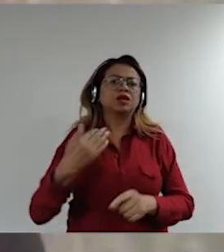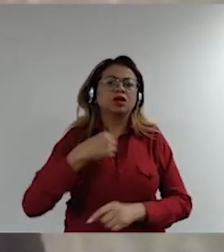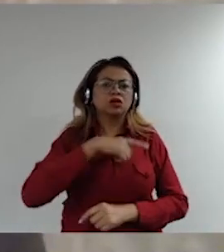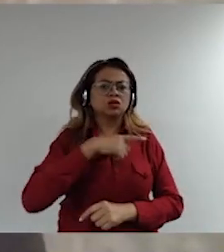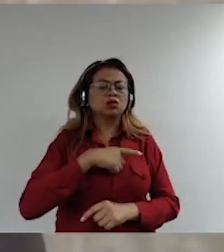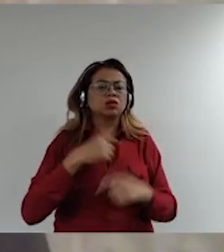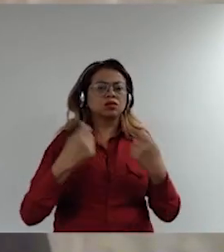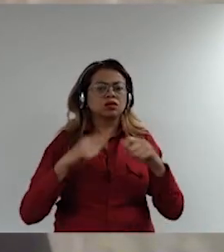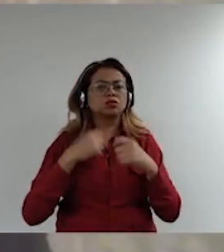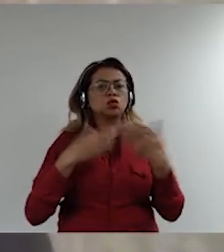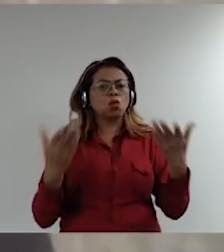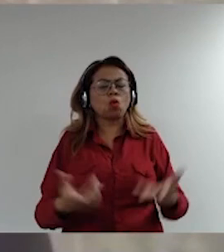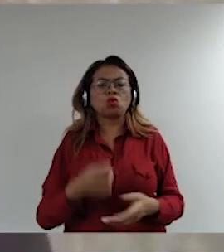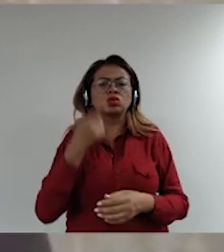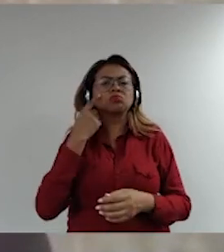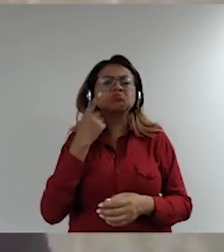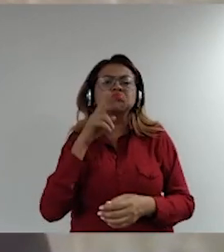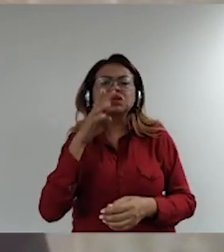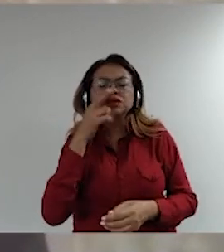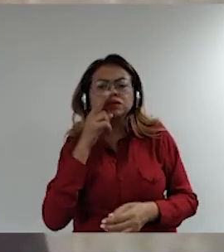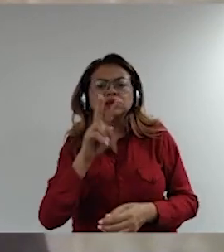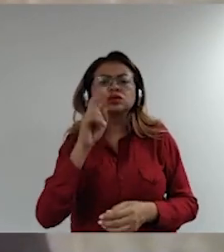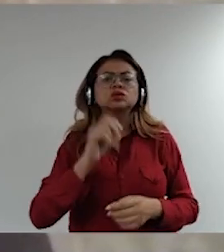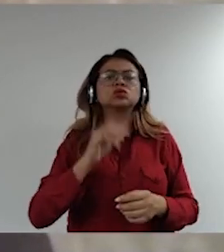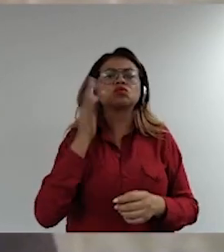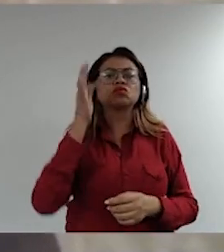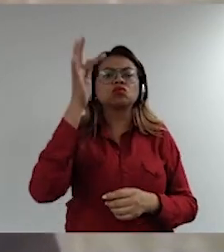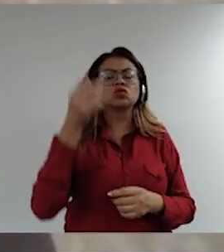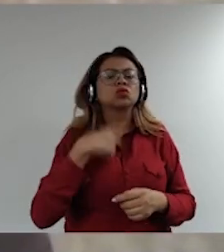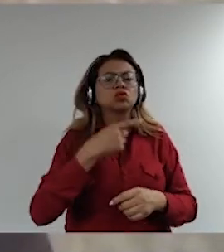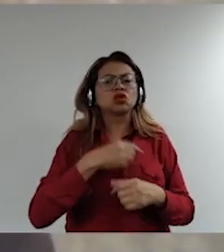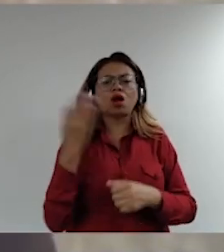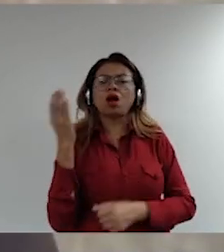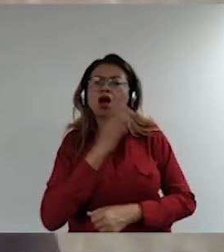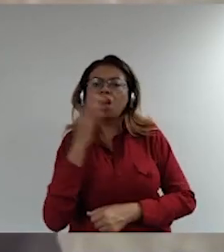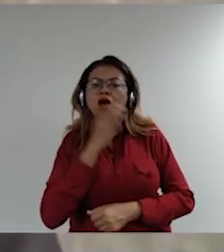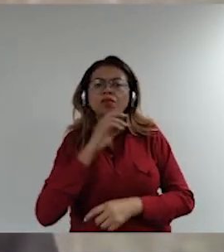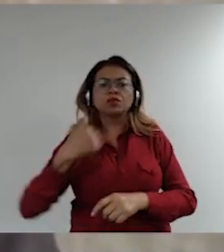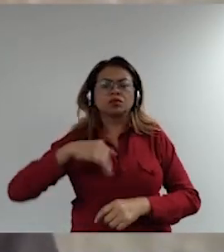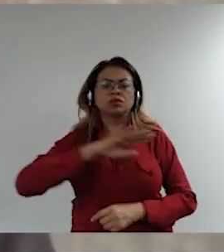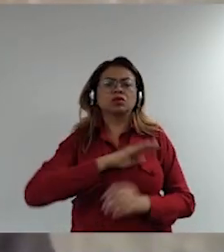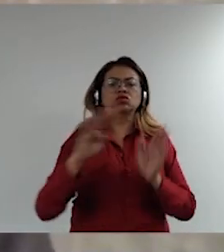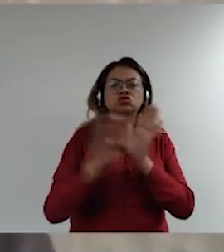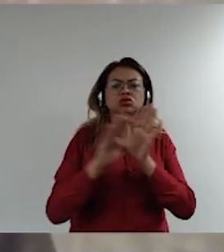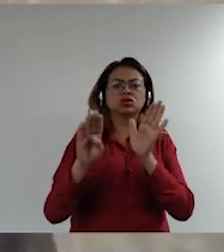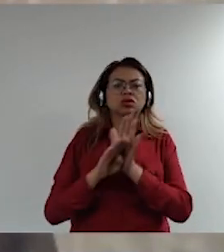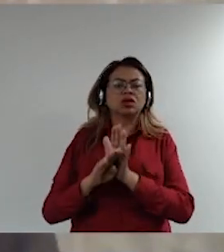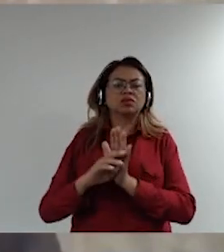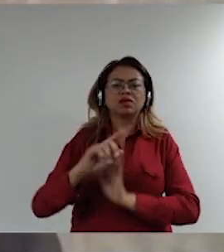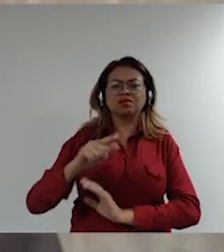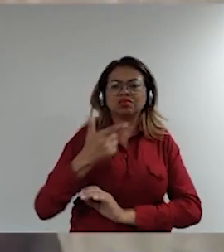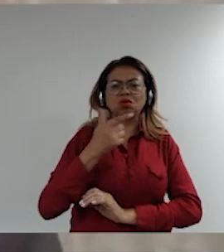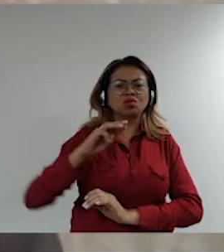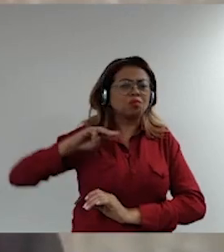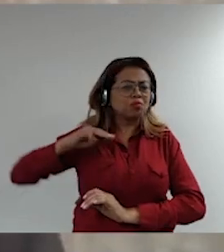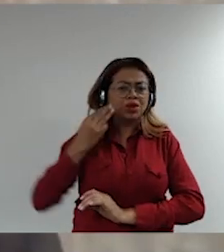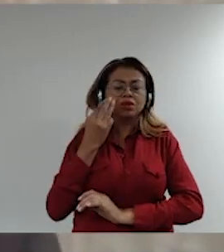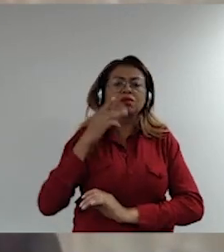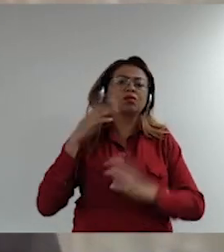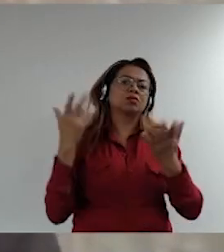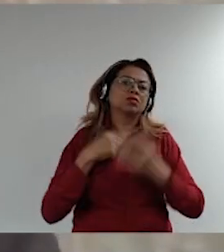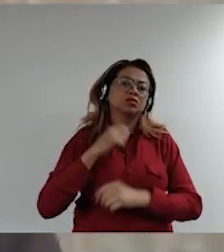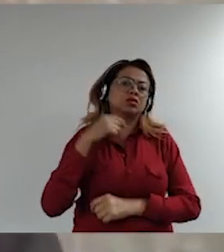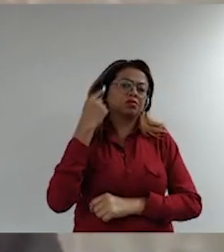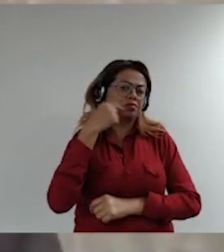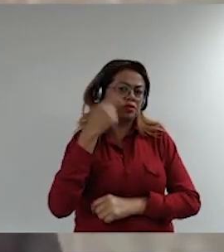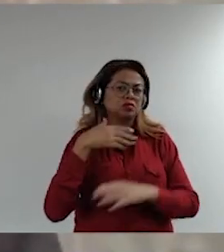uma perspectiva de em breve, nós chegarmos a 2 milhões de advogados. E isso